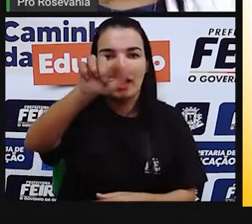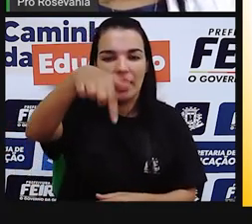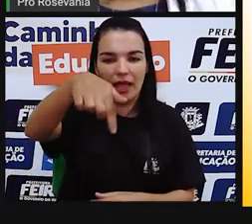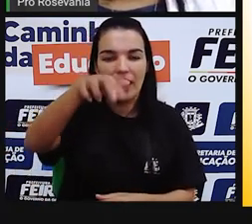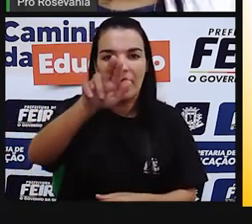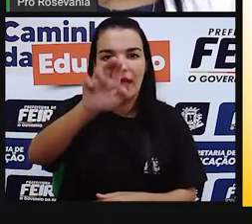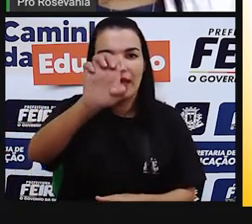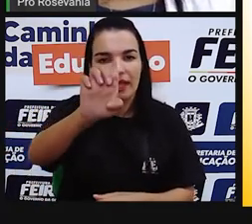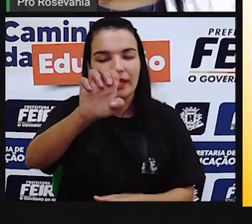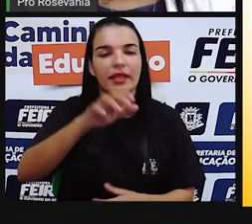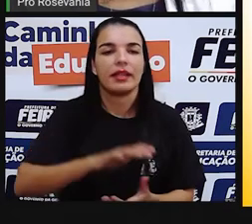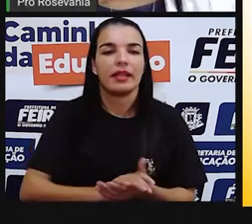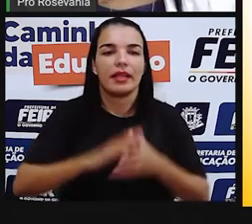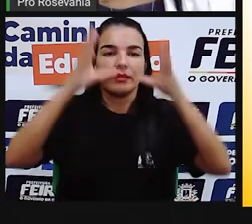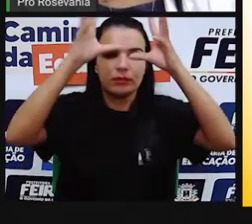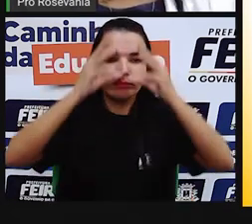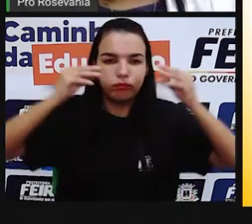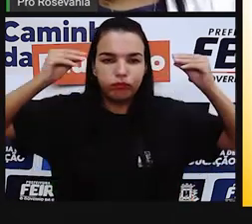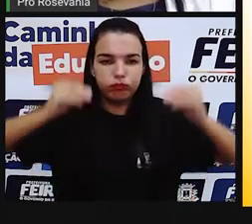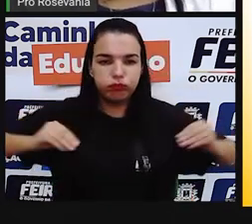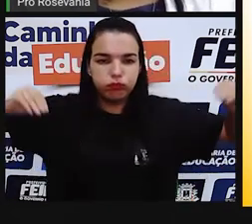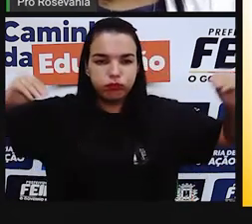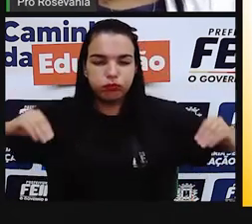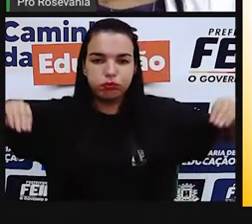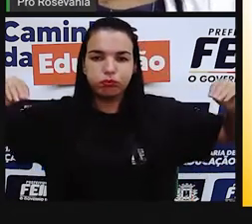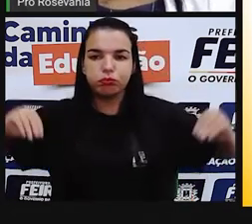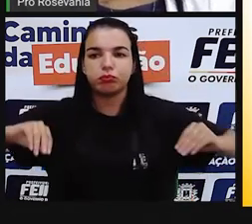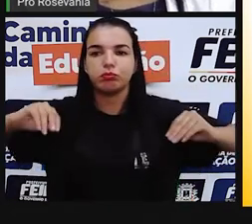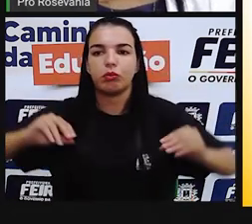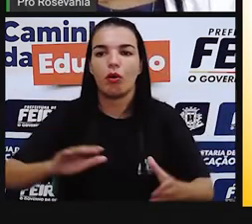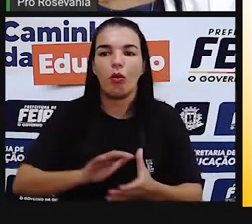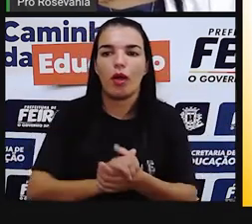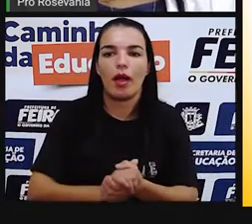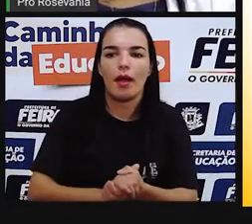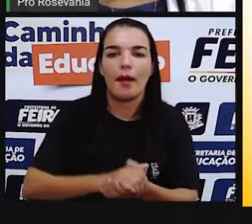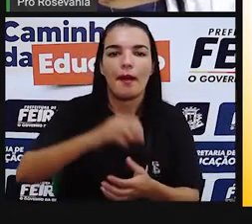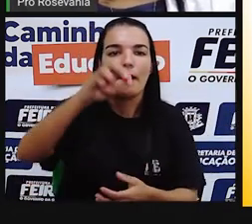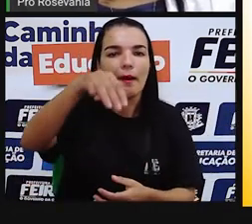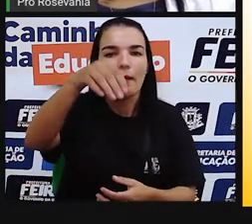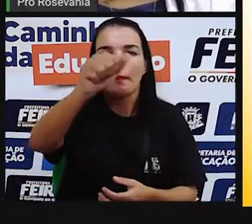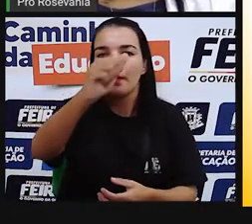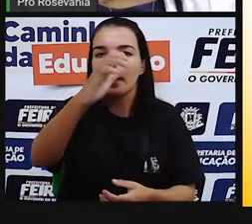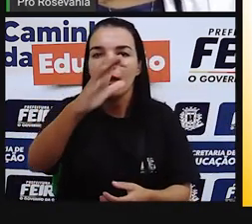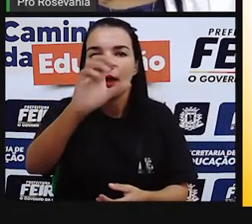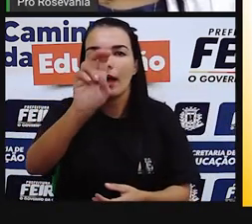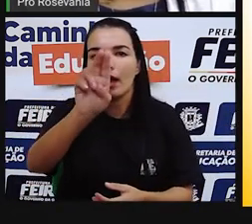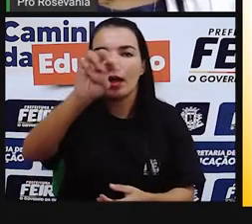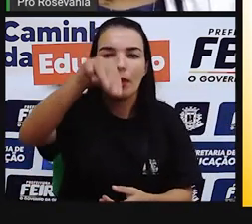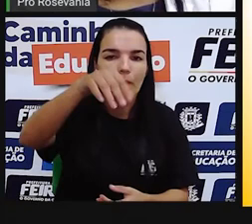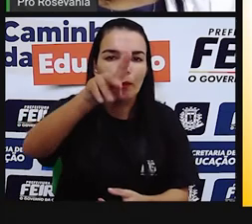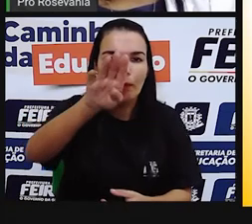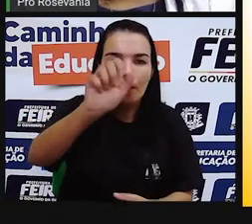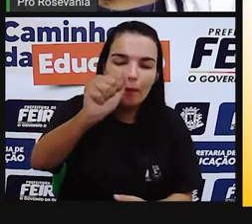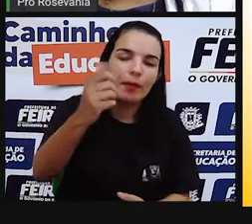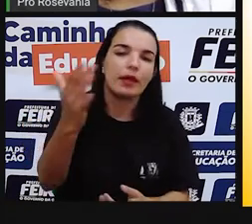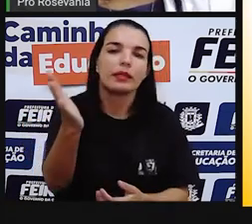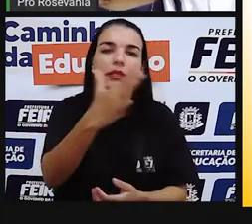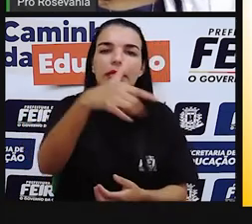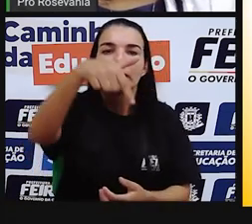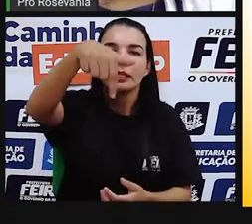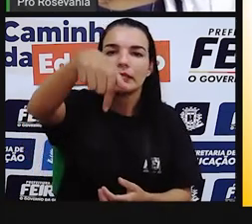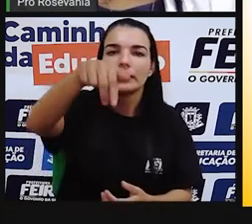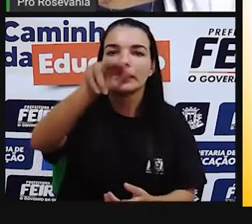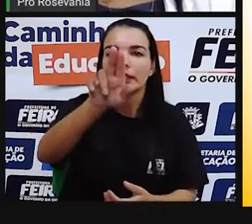axé, badá, mudurga, essa a gente gosta, né, a gente fala muito. Quitanda, cafuné, a gente até adora,